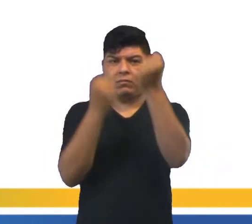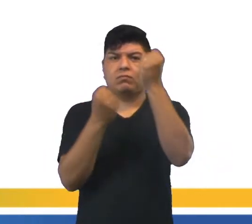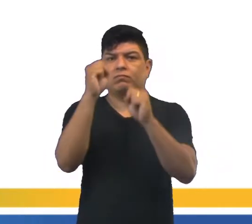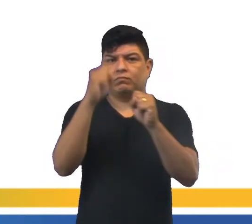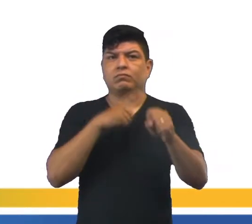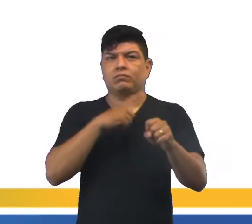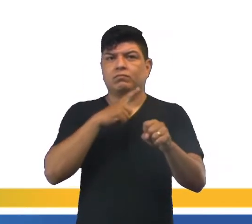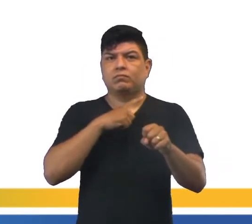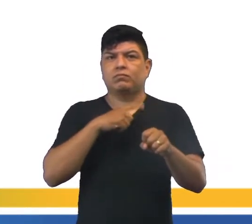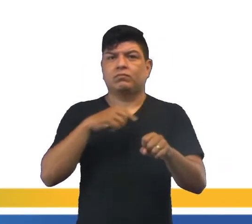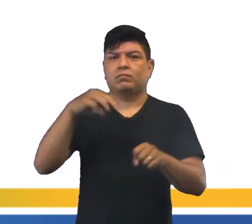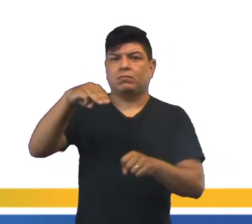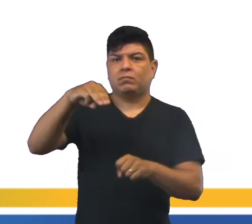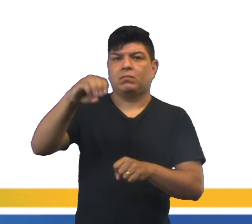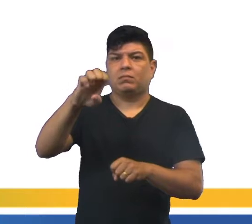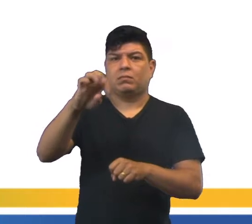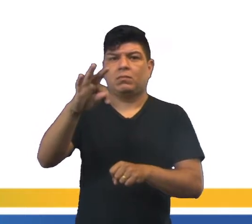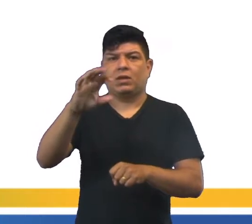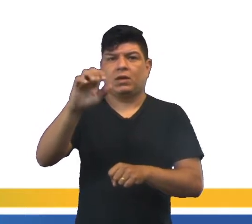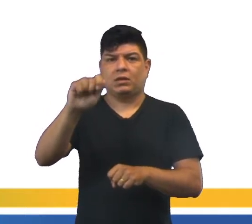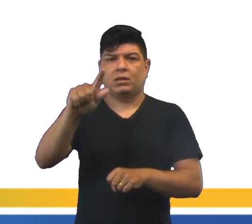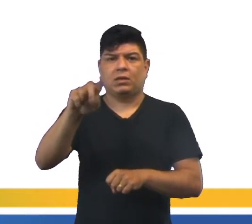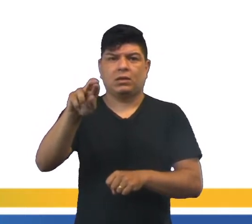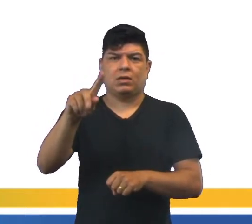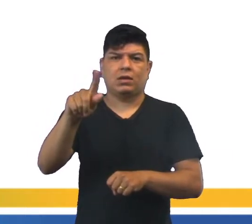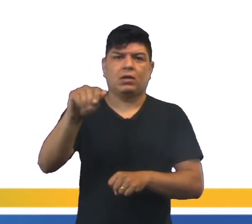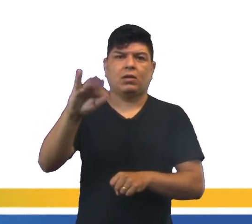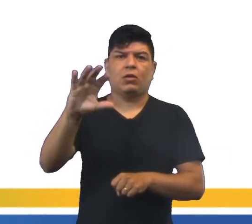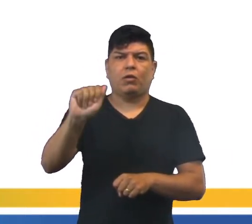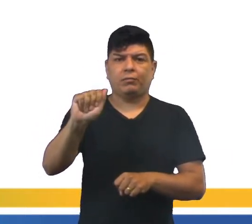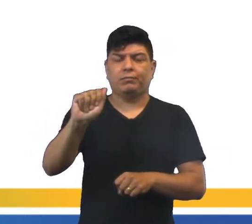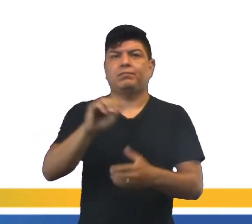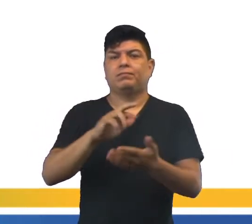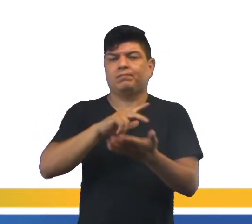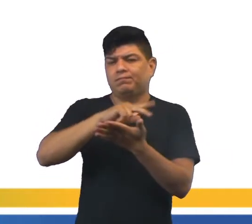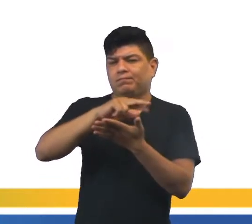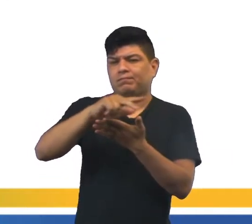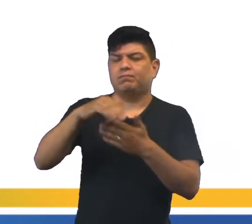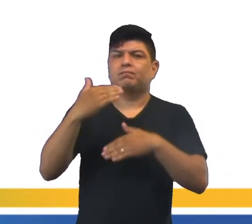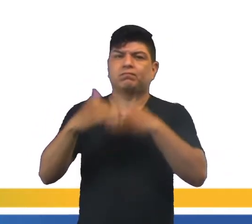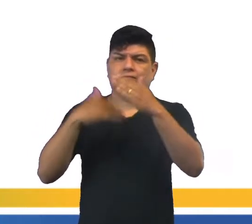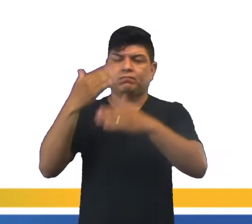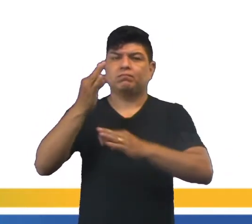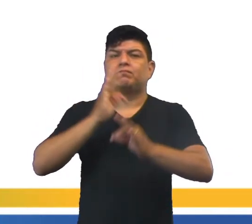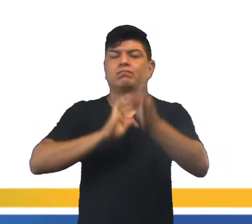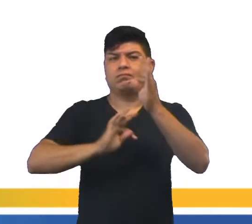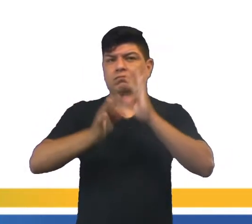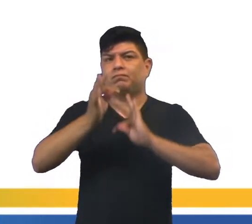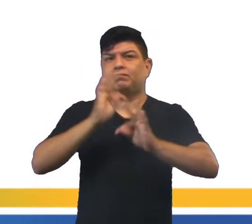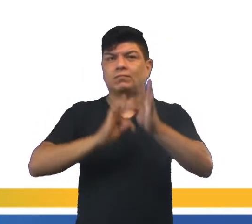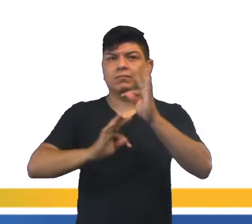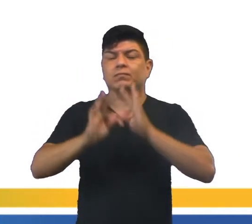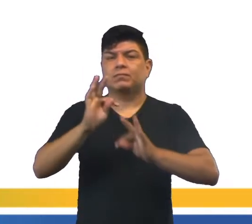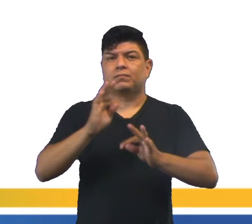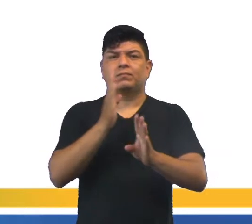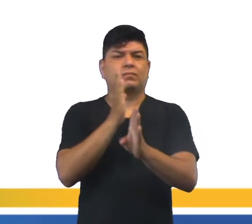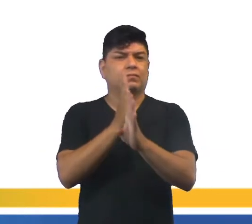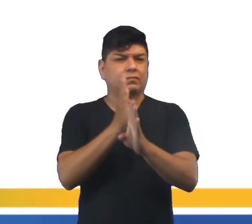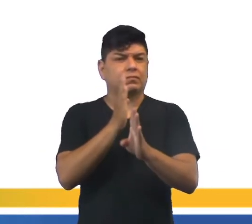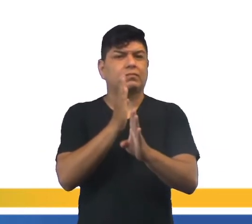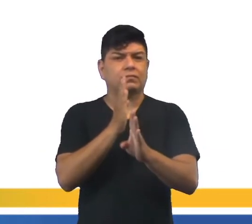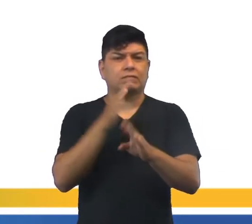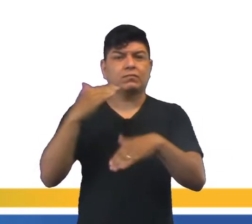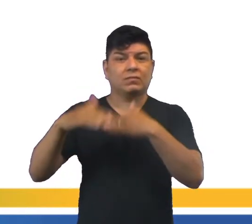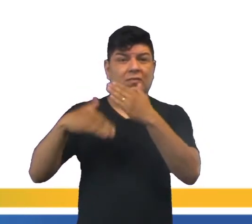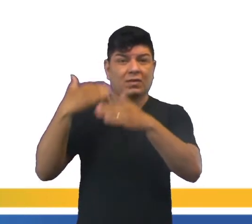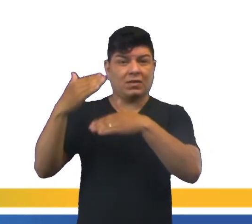e a metalurgia, onde nós temos, né, vários avanços tecnológicos, né, através do